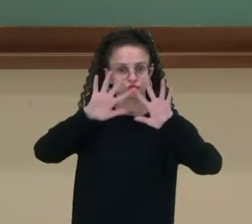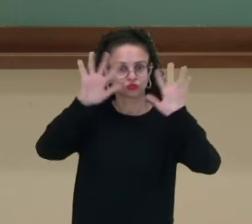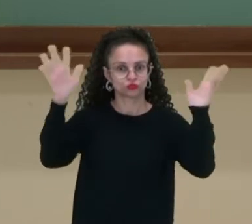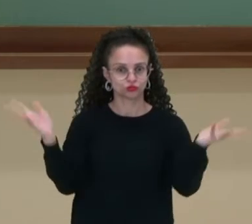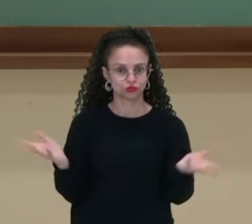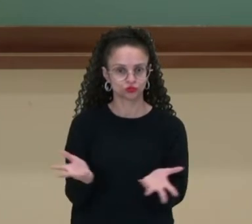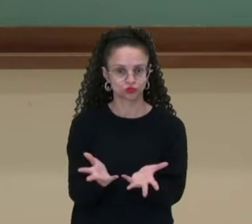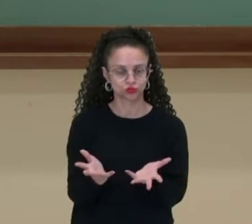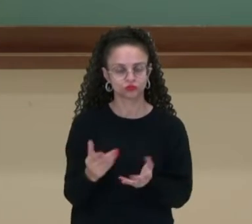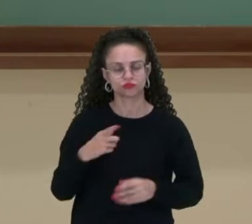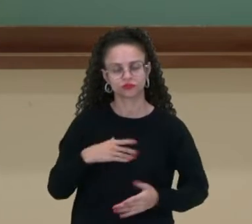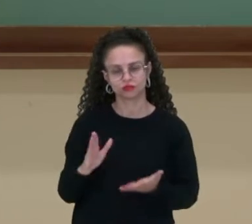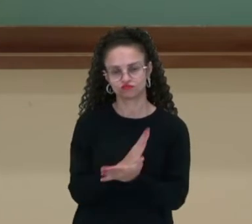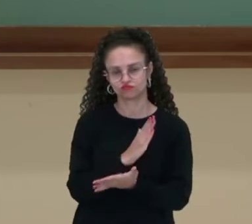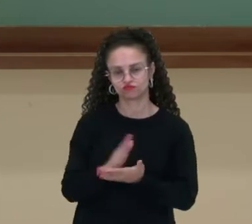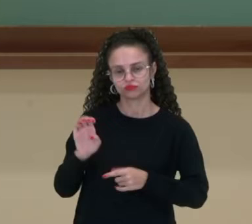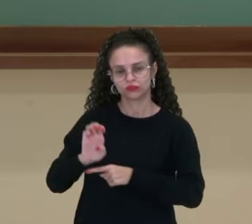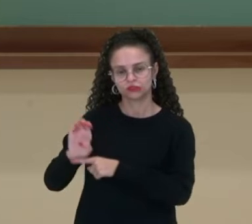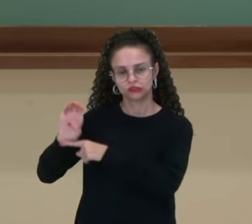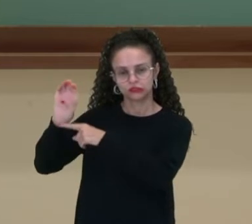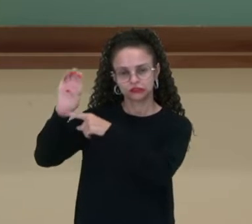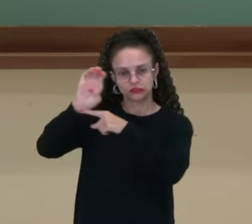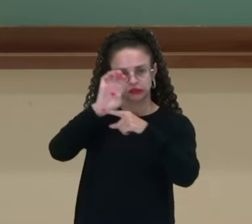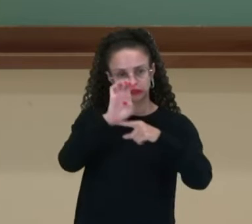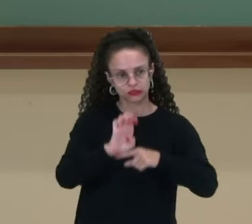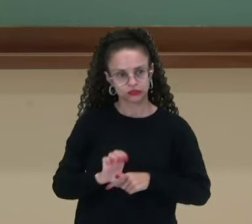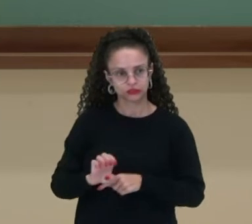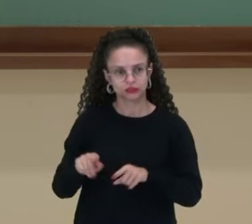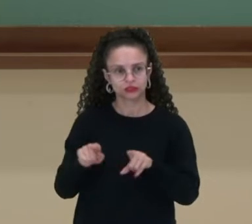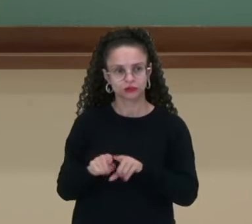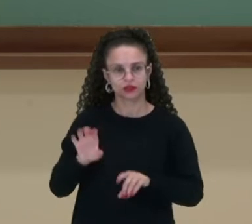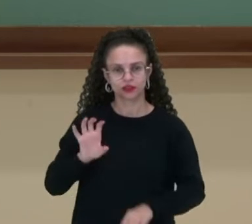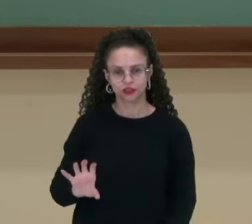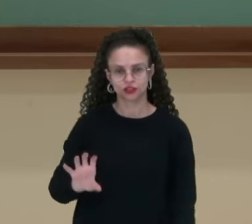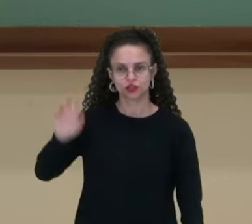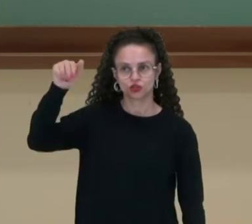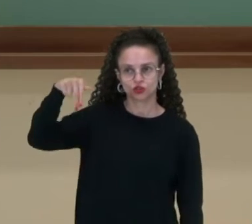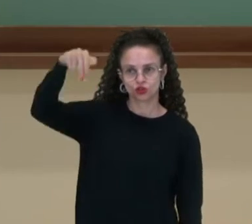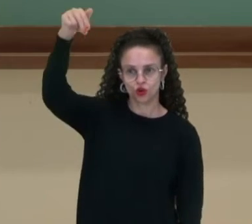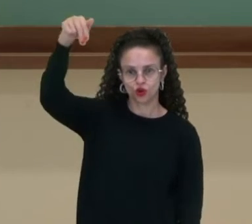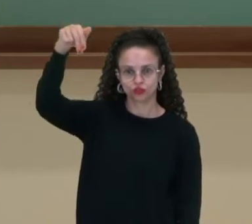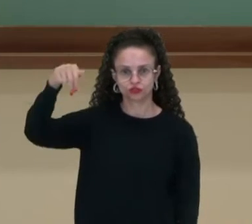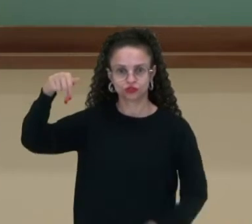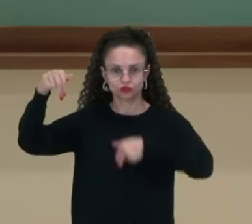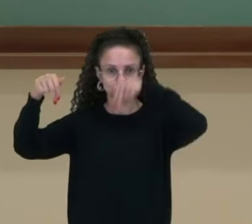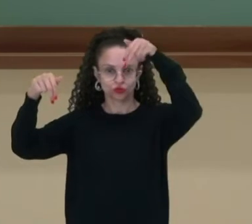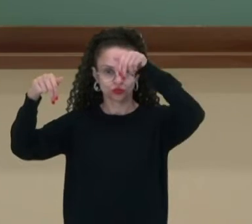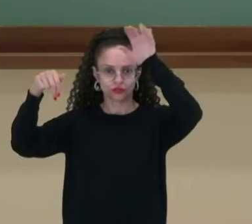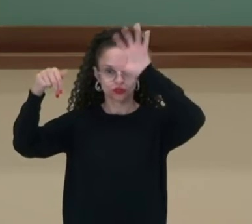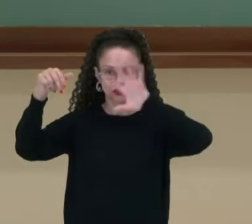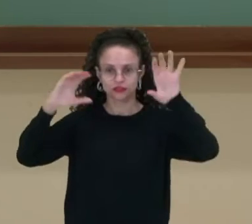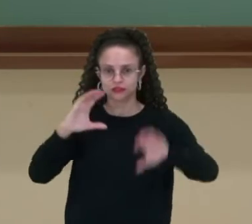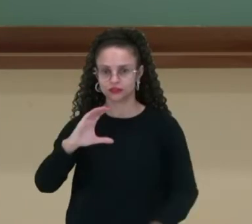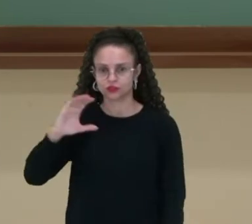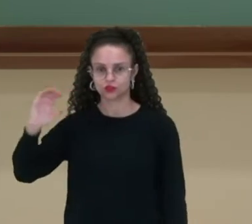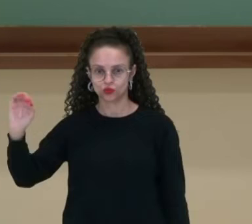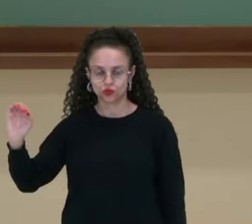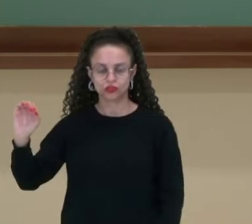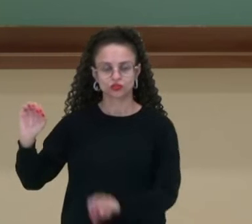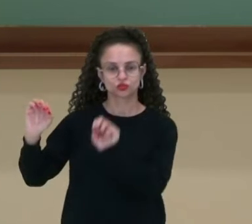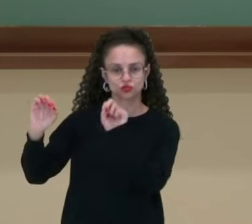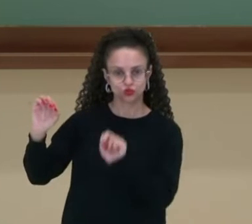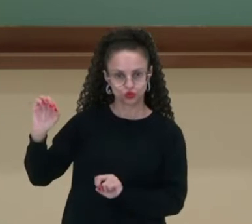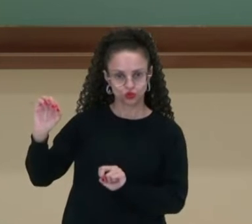dividido em estados, é o nosso país, e também em regiões, né? Região Norte, Nordeste, região Centro-Oeste, região